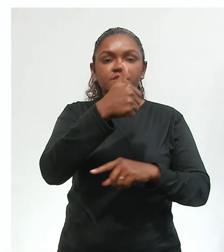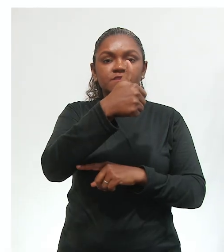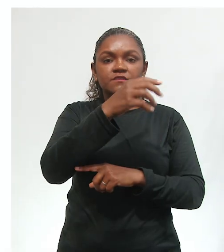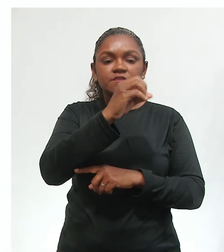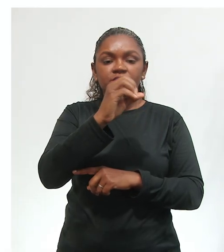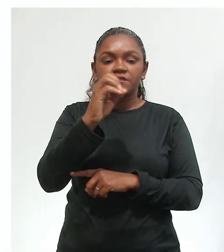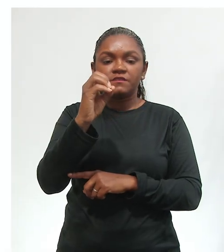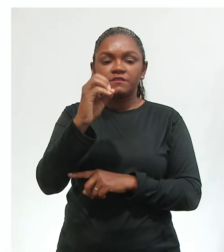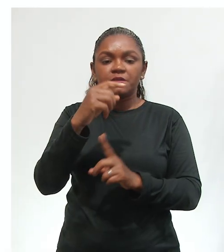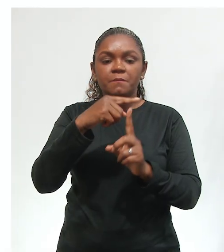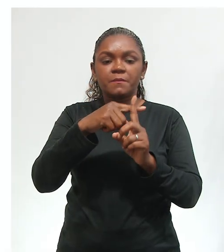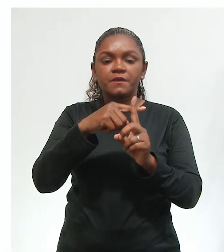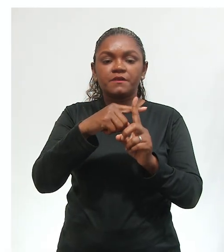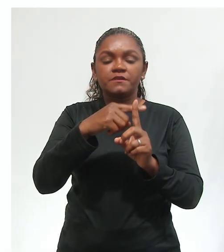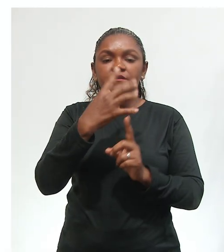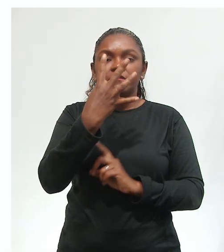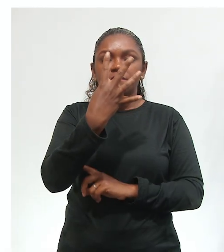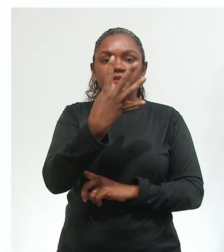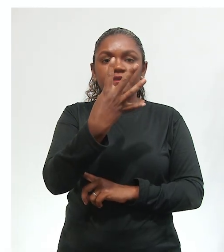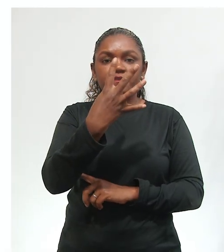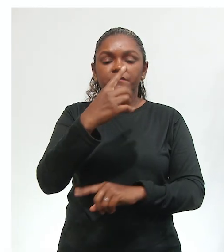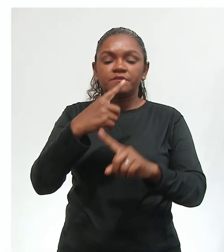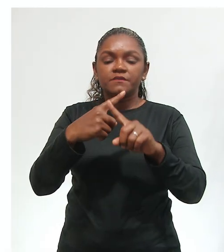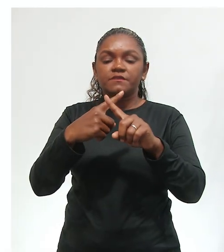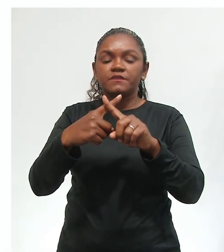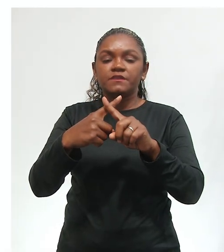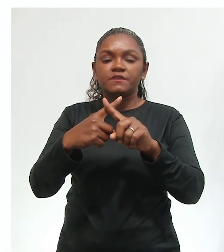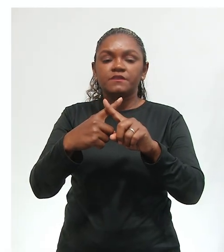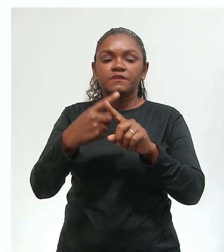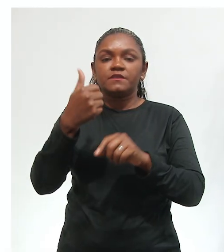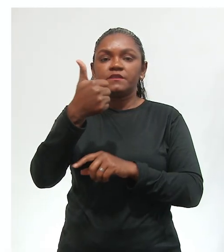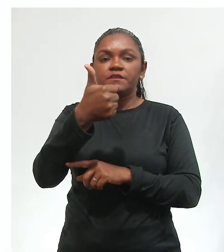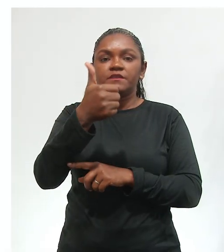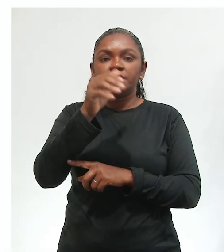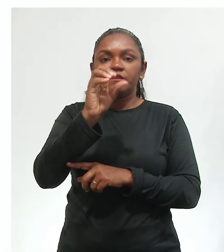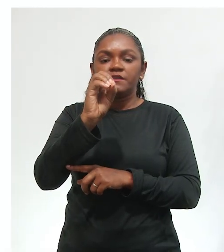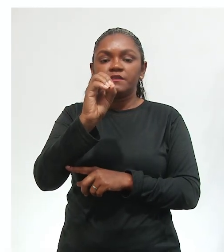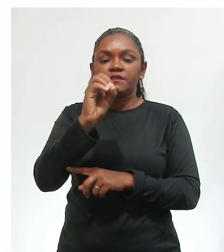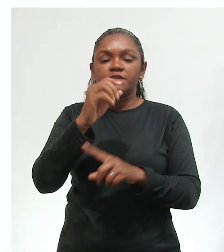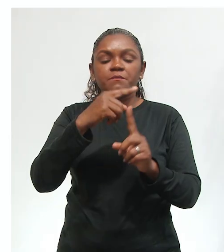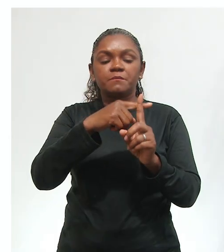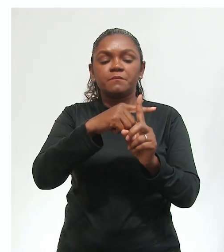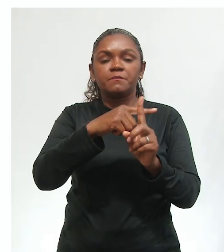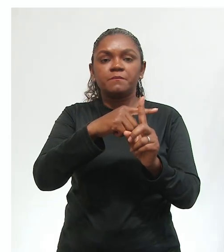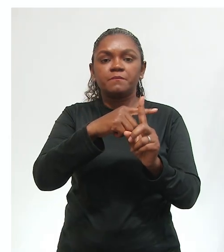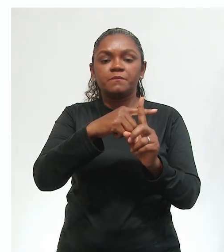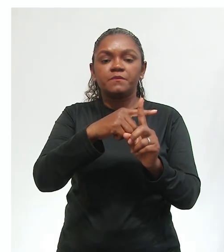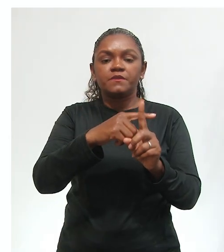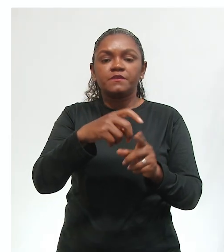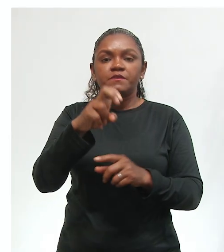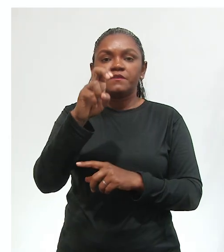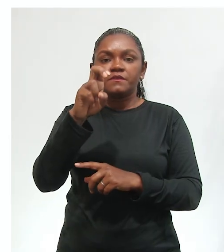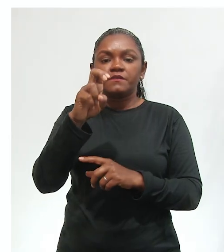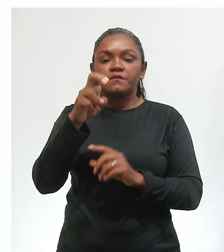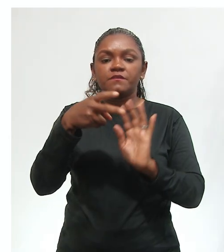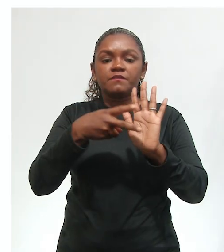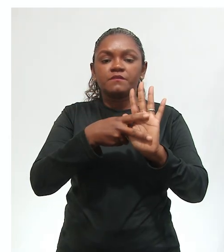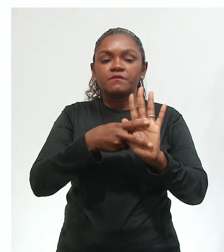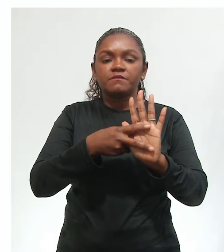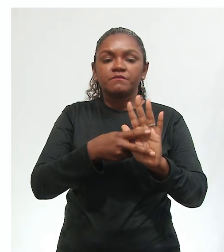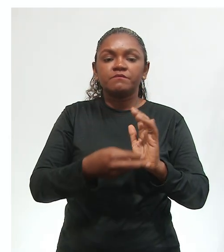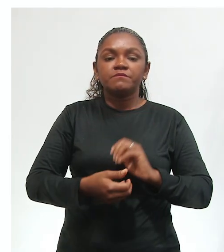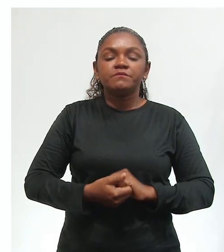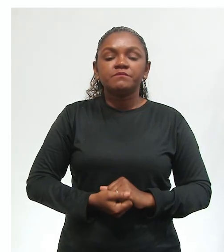mais 4 vezes 10 mais